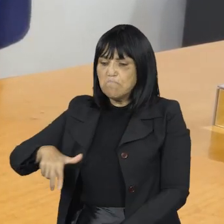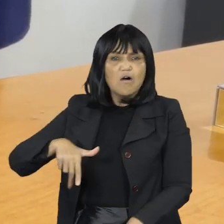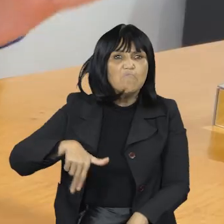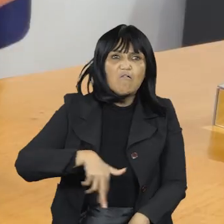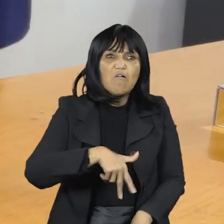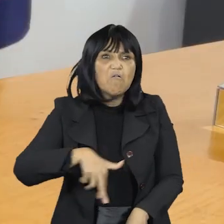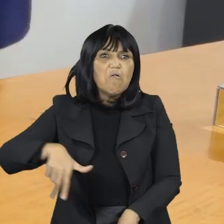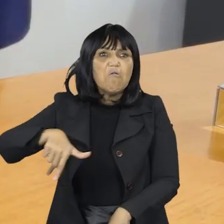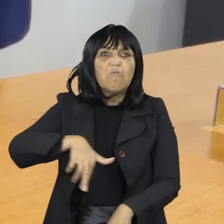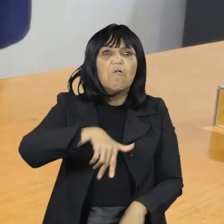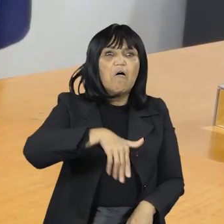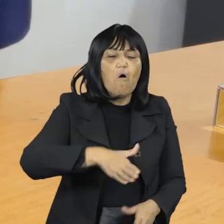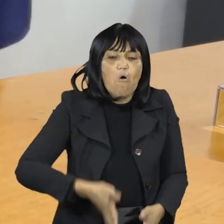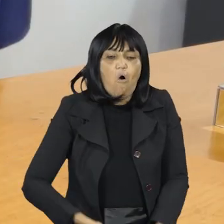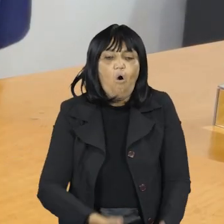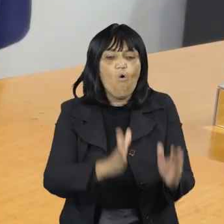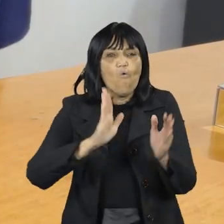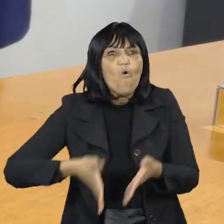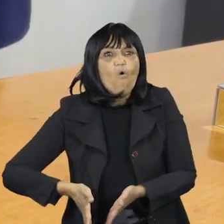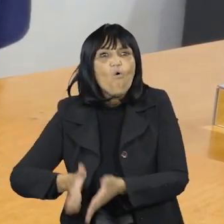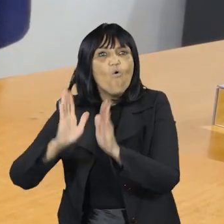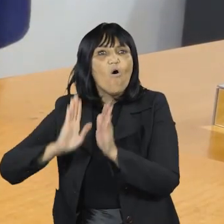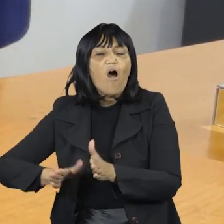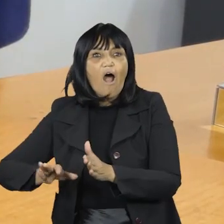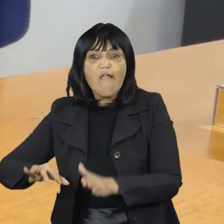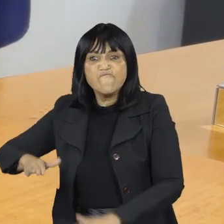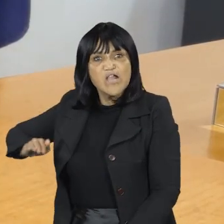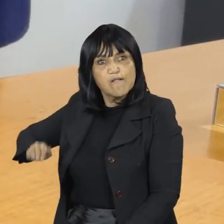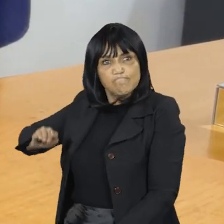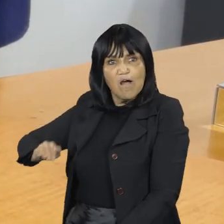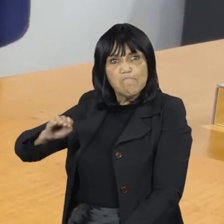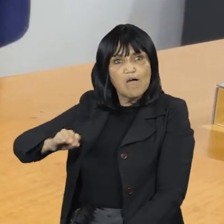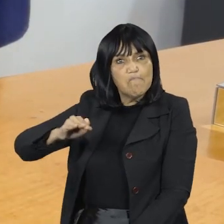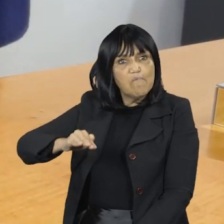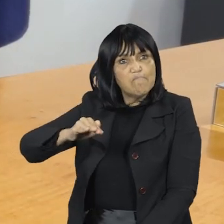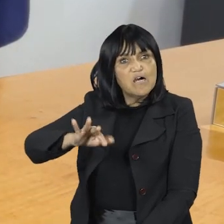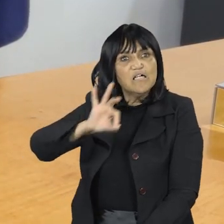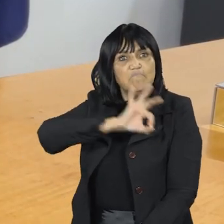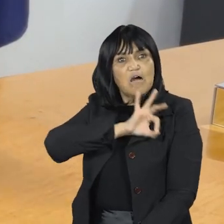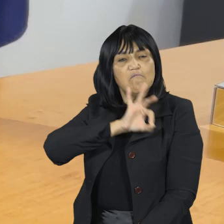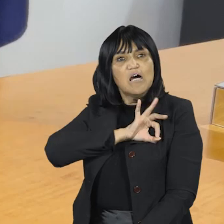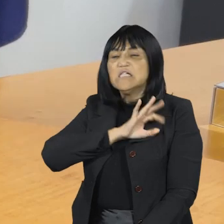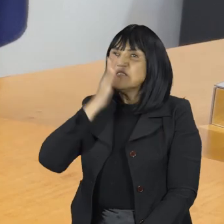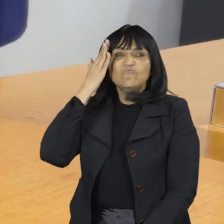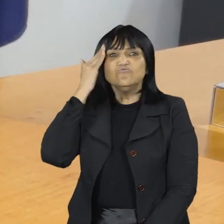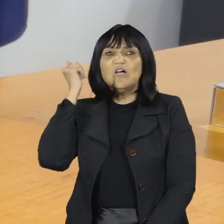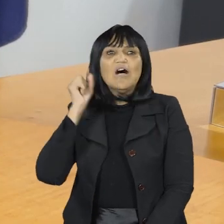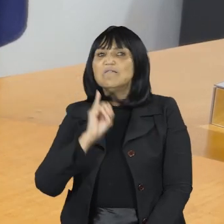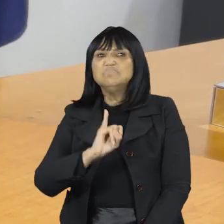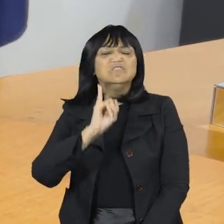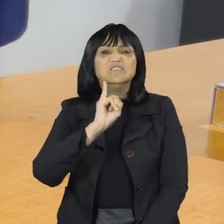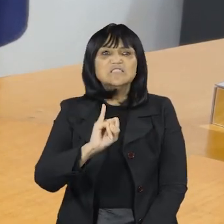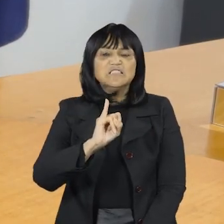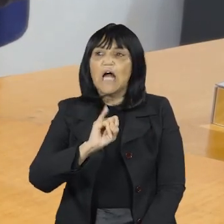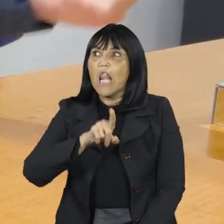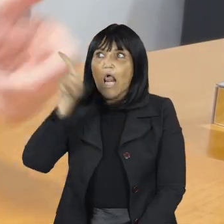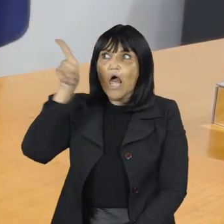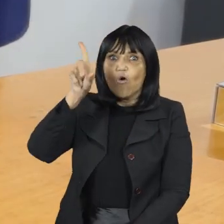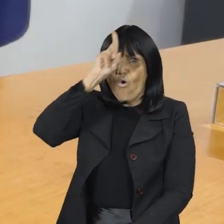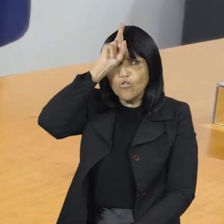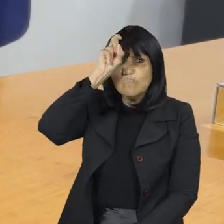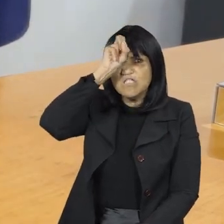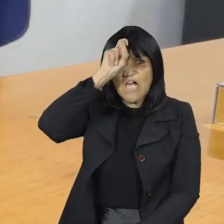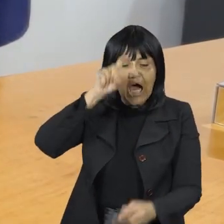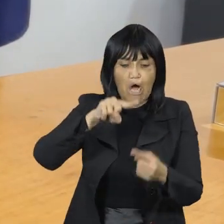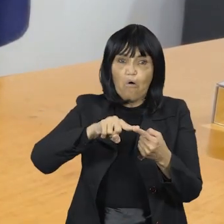transita grandes trechos na rodovia e diz, não vi uma viatura da PRF, só que ele não sabe que a viatura está lá no hospital pegando dados da